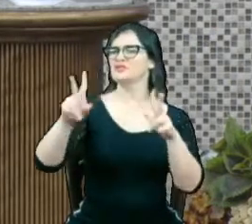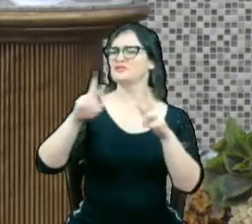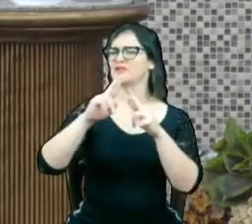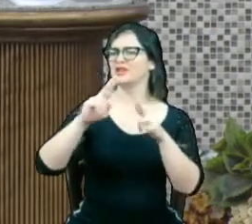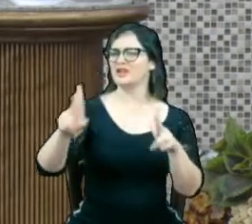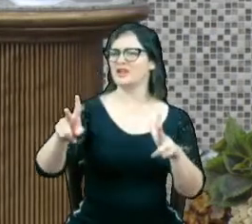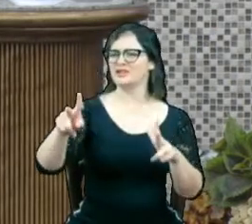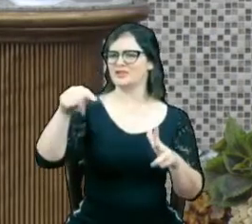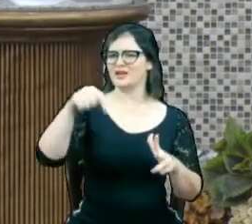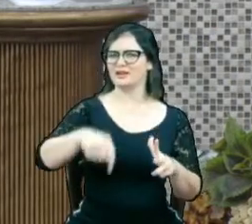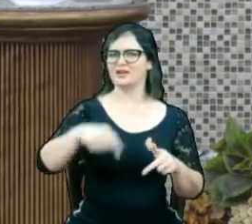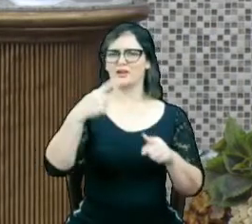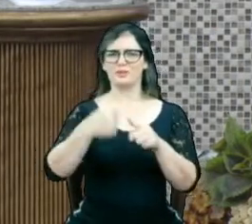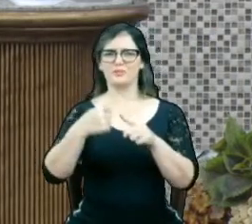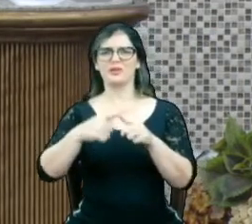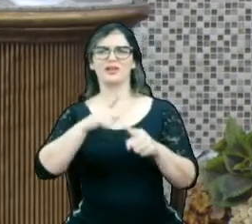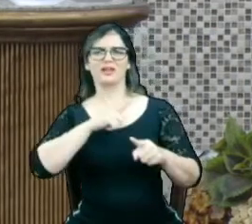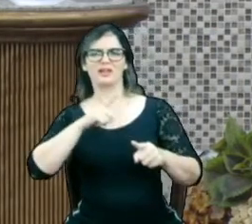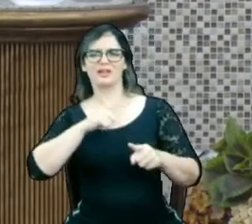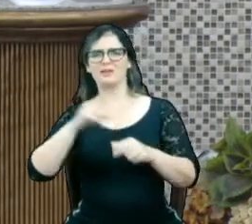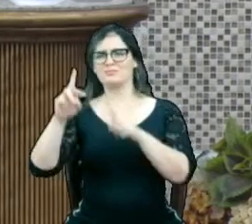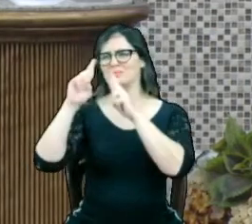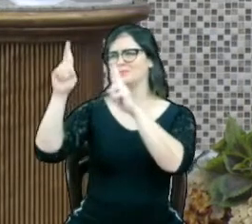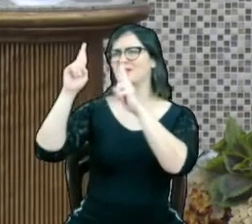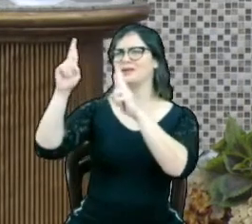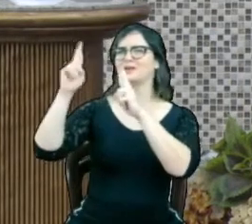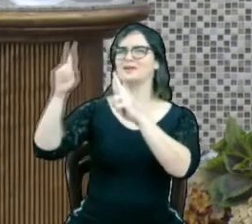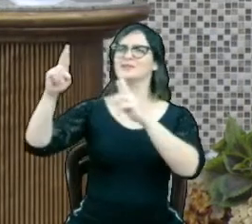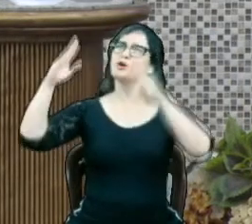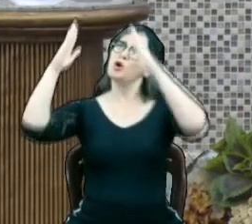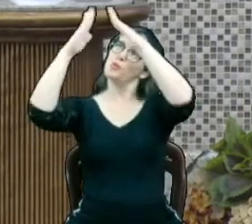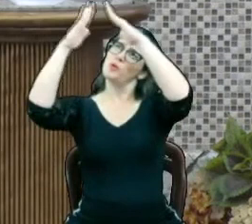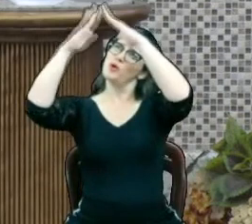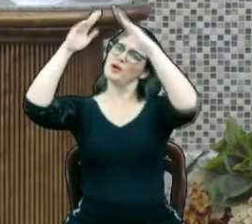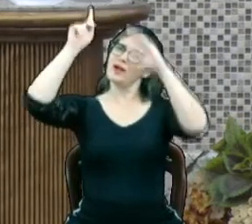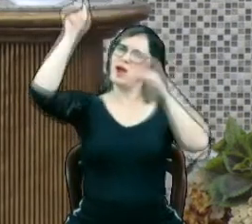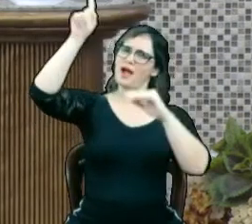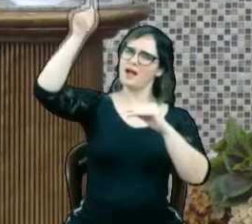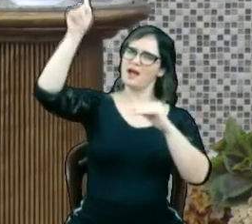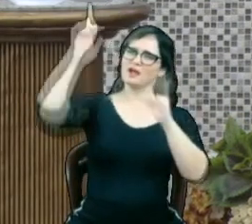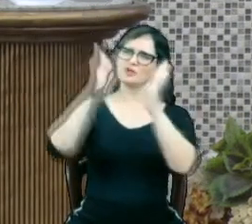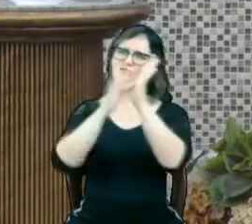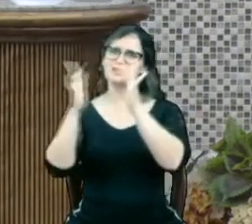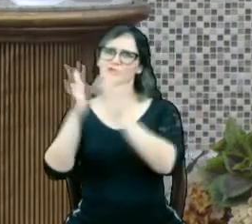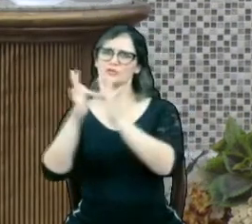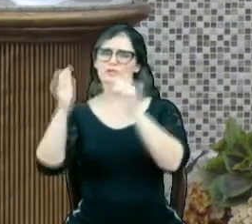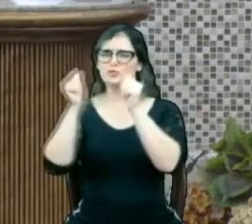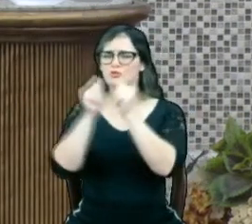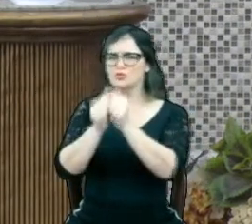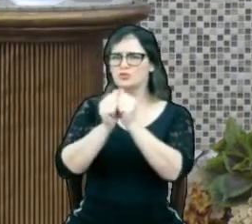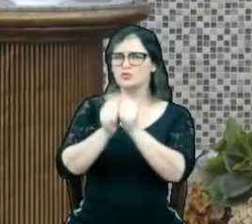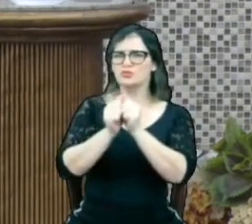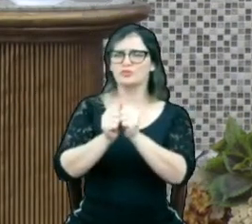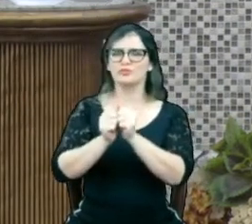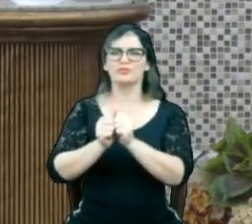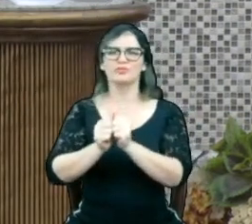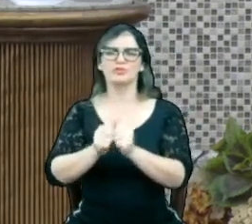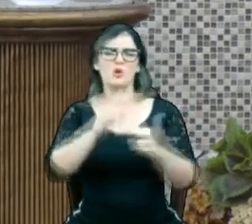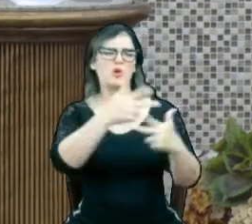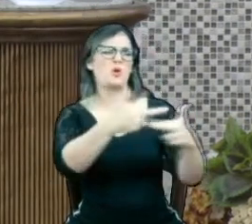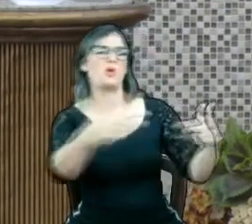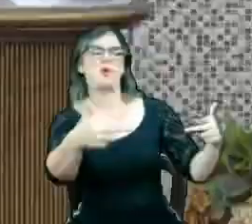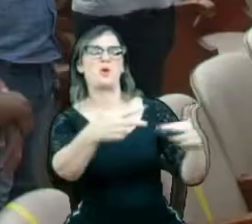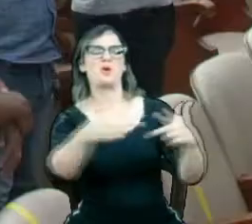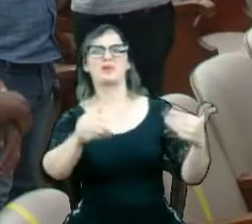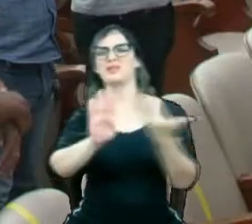Esperança em Cristo Jesus nossa vida é diferente e nada me separará do amor de Deus que está em